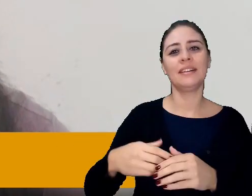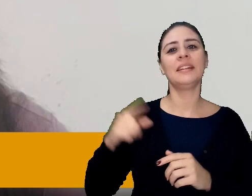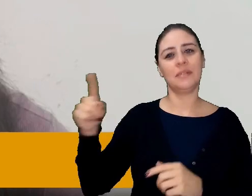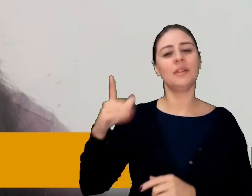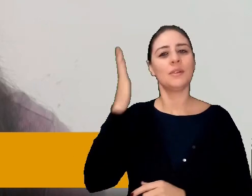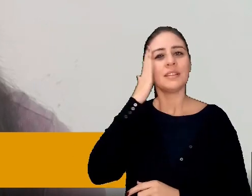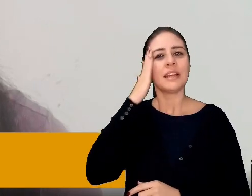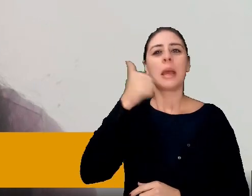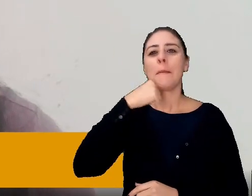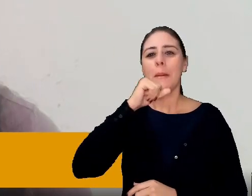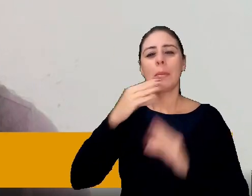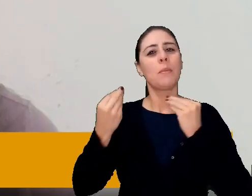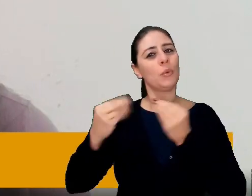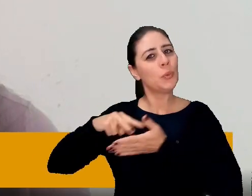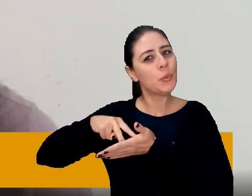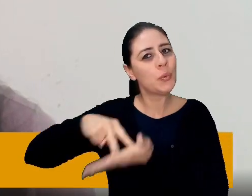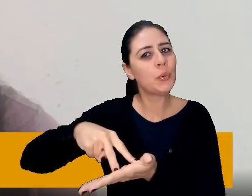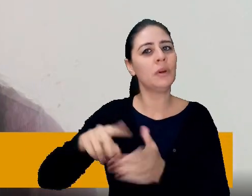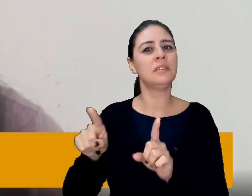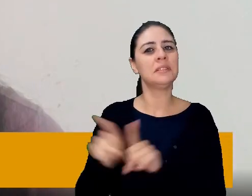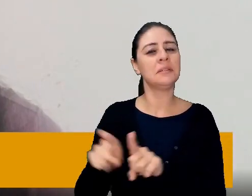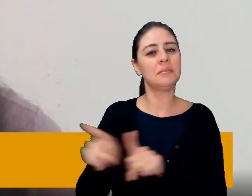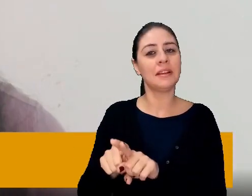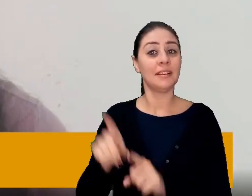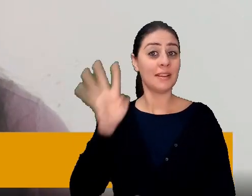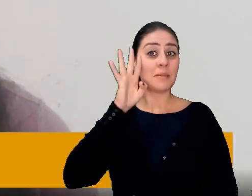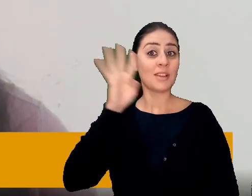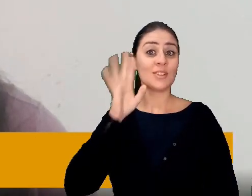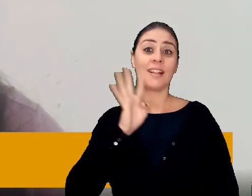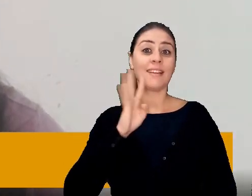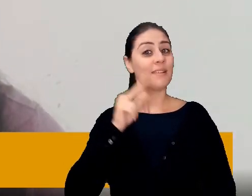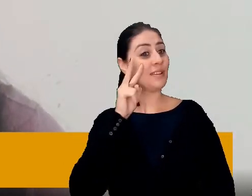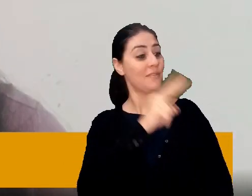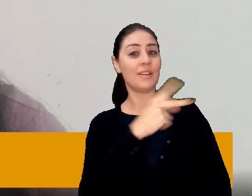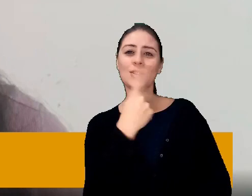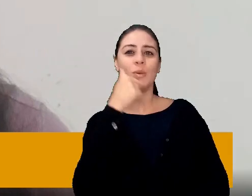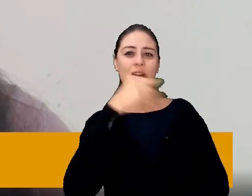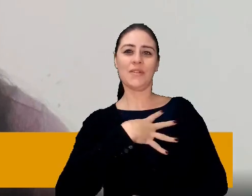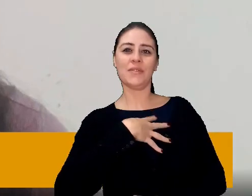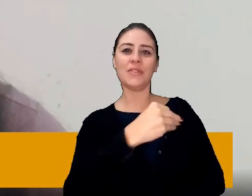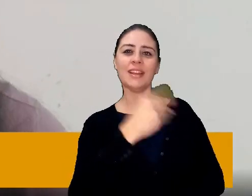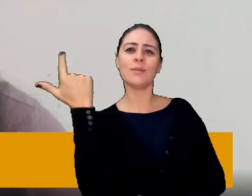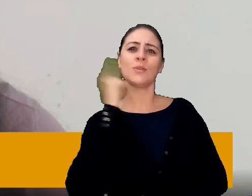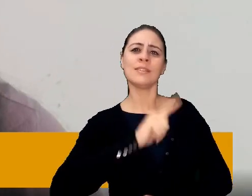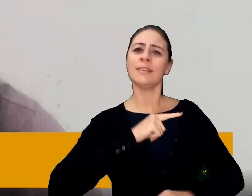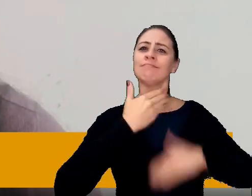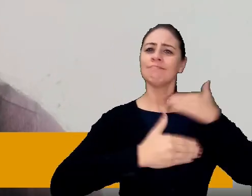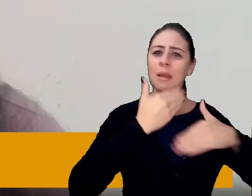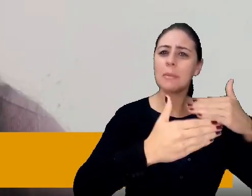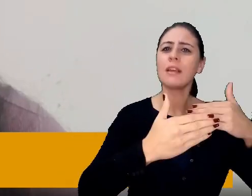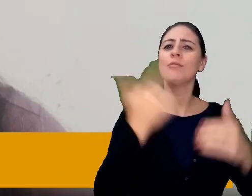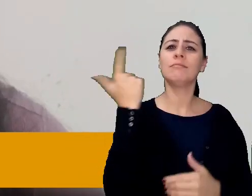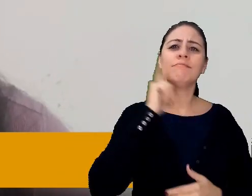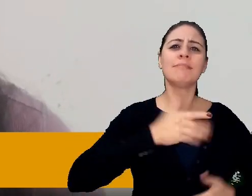né? Porque eu fico pensando, imagine que massa, né? Você vê tua filha conseguir, né, fazer o caminho de volta, se